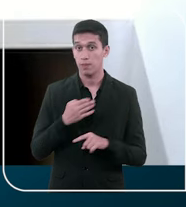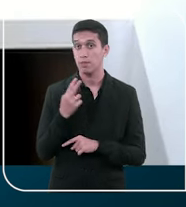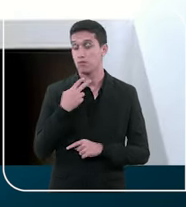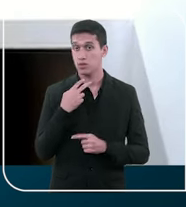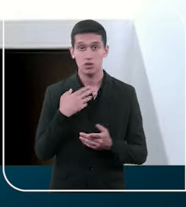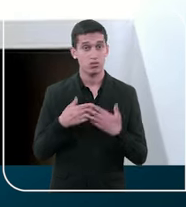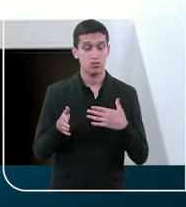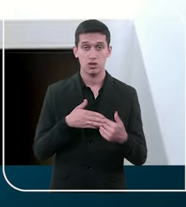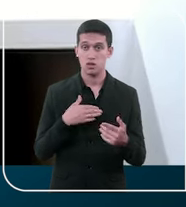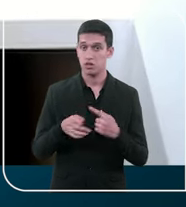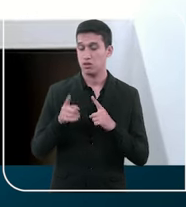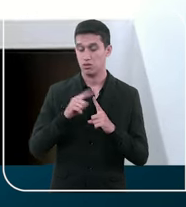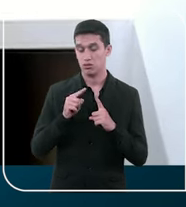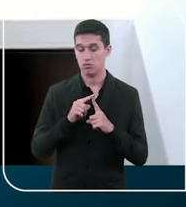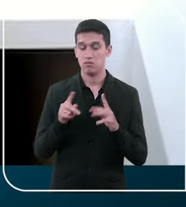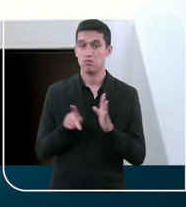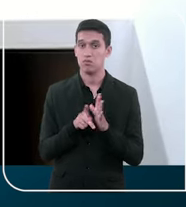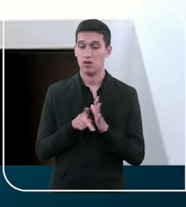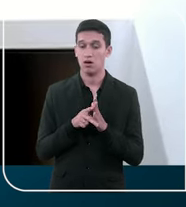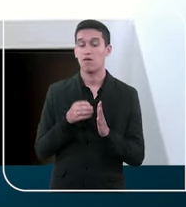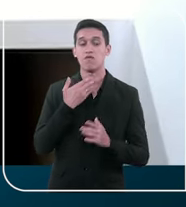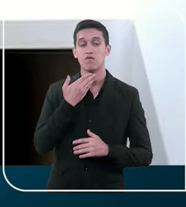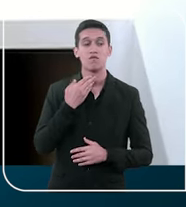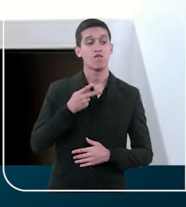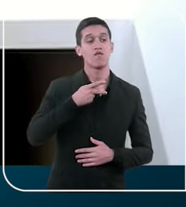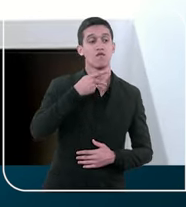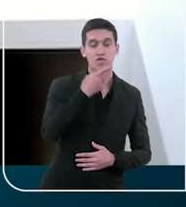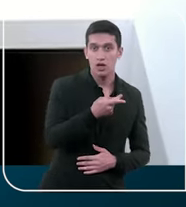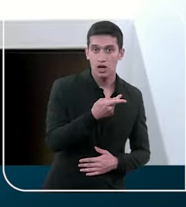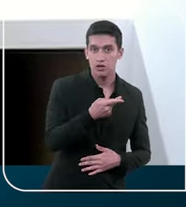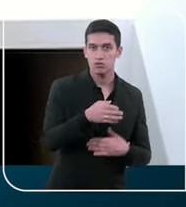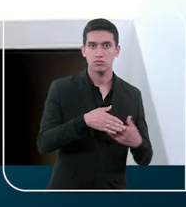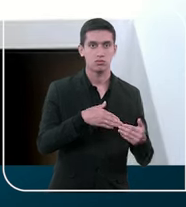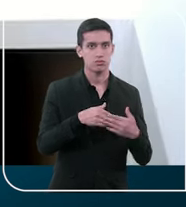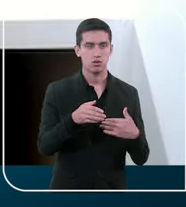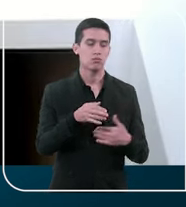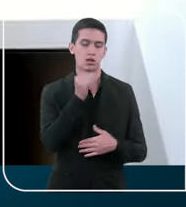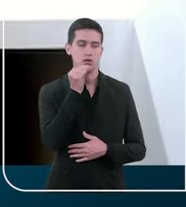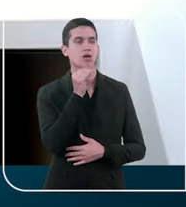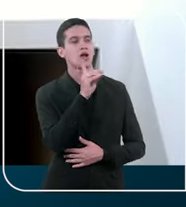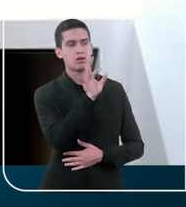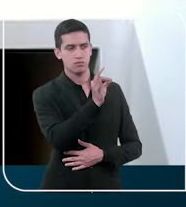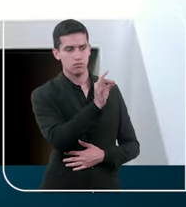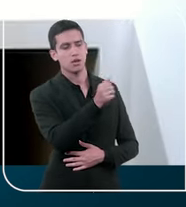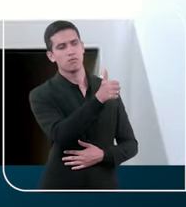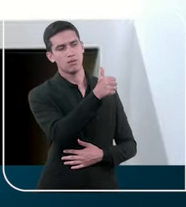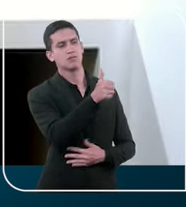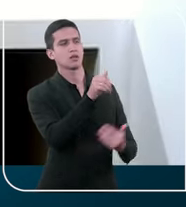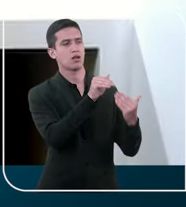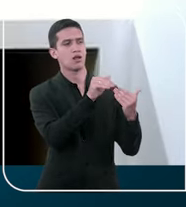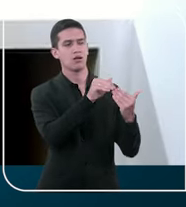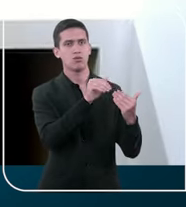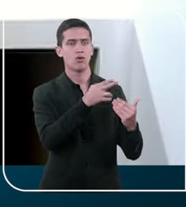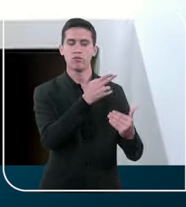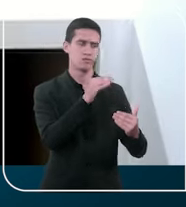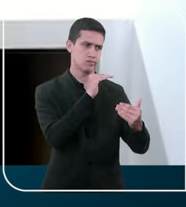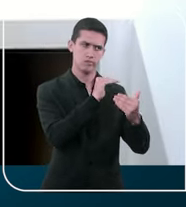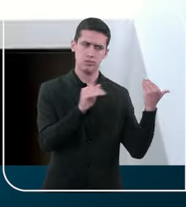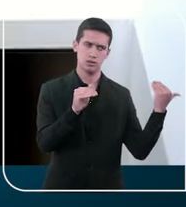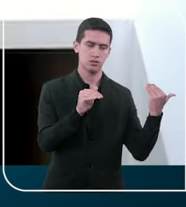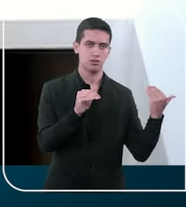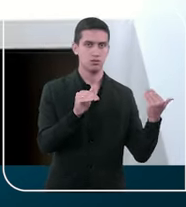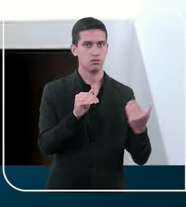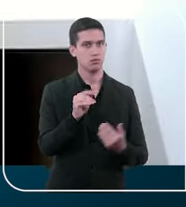não podem também fazer qualquer tipo de manifestação durante todo o julgamento em sentido de concordância ou discordância em